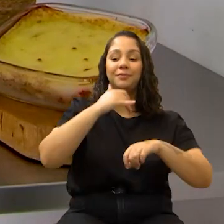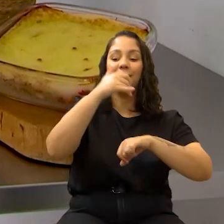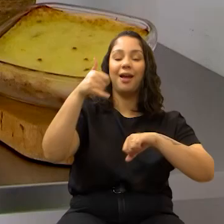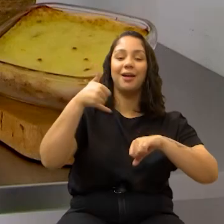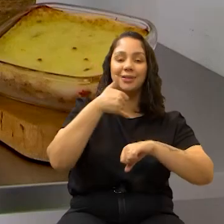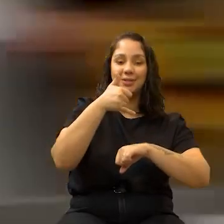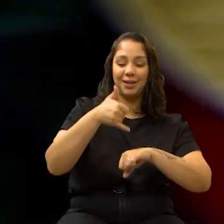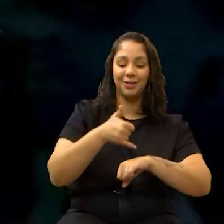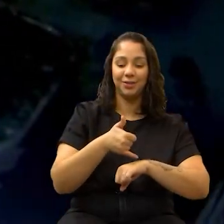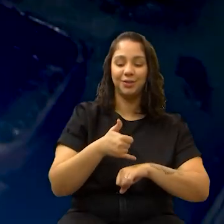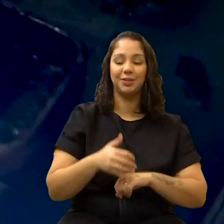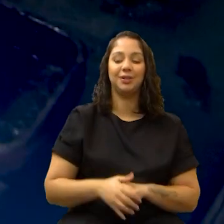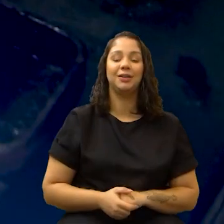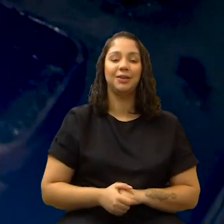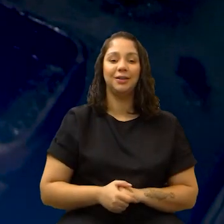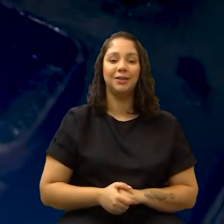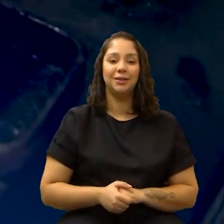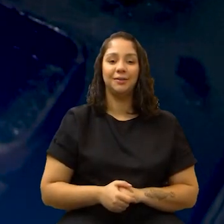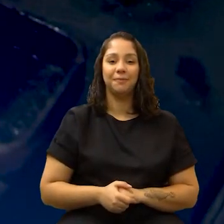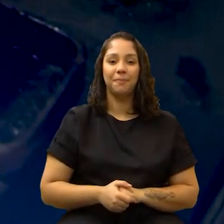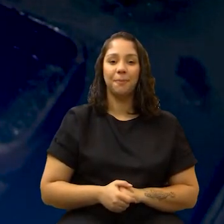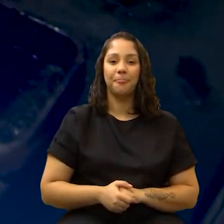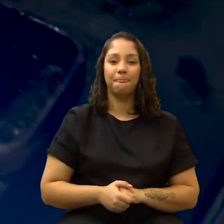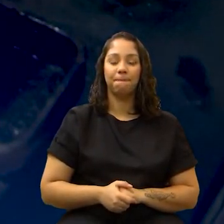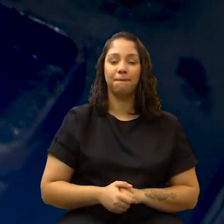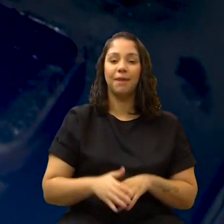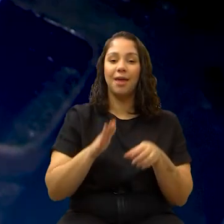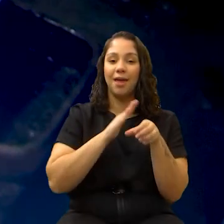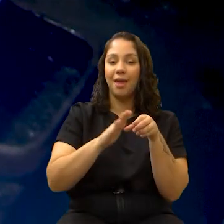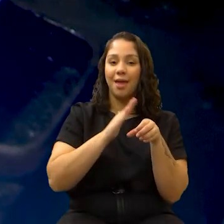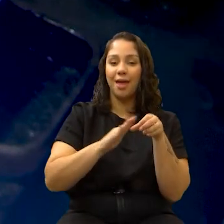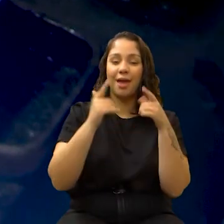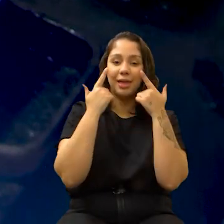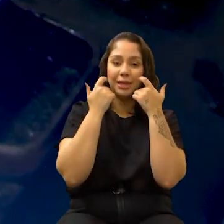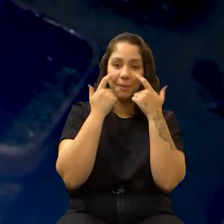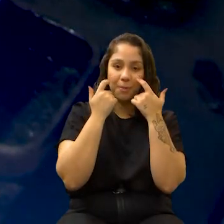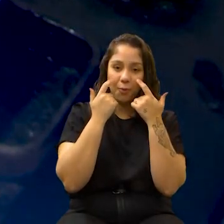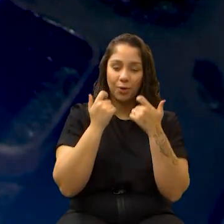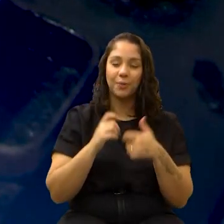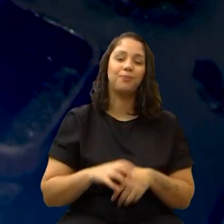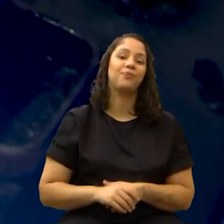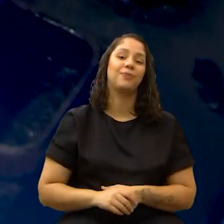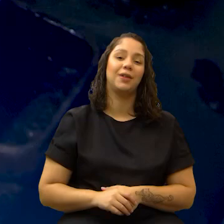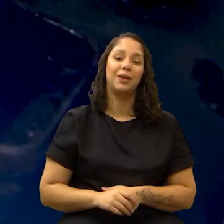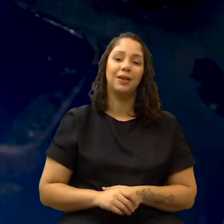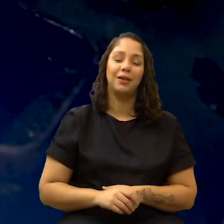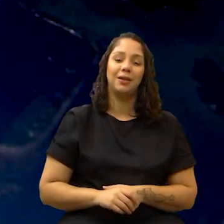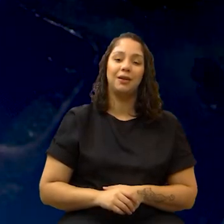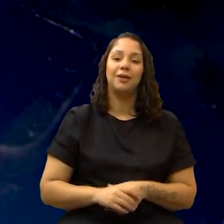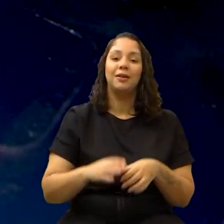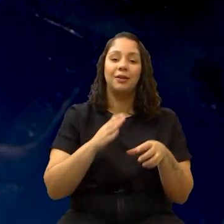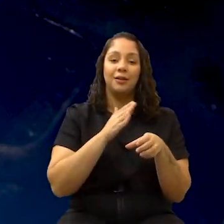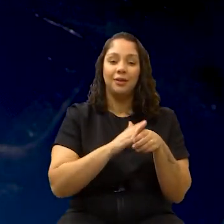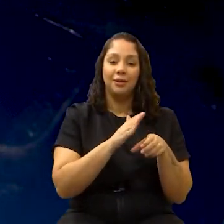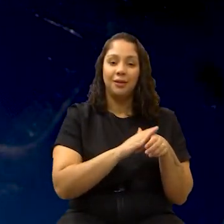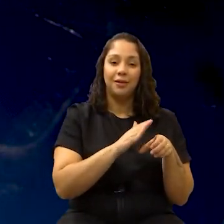aos ingredientes. Azeite. Aí nós vamos colocar a